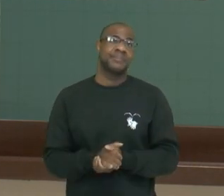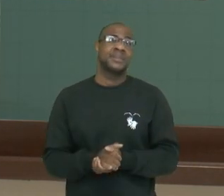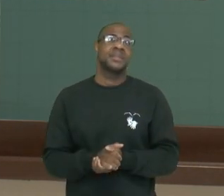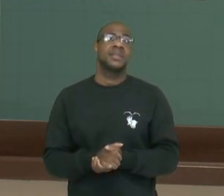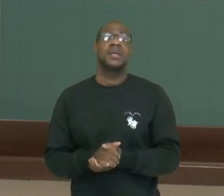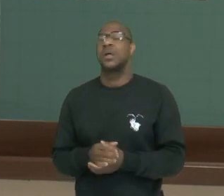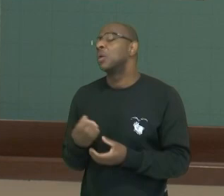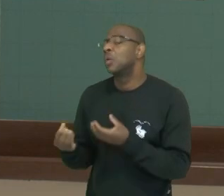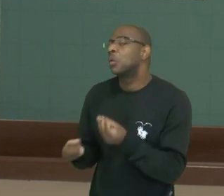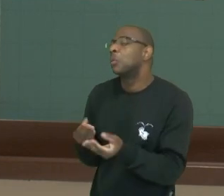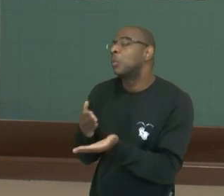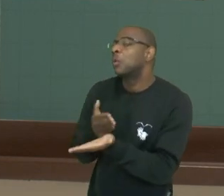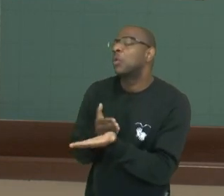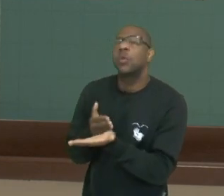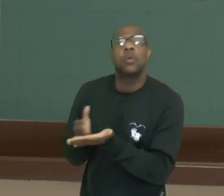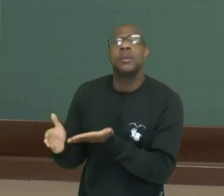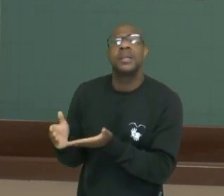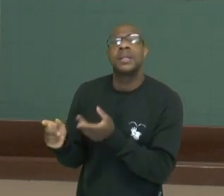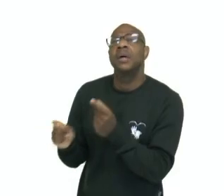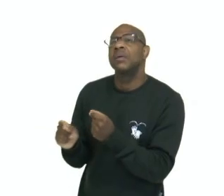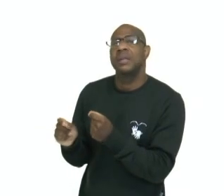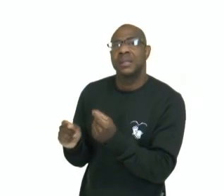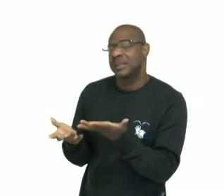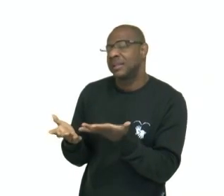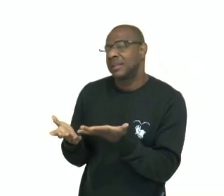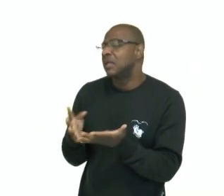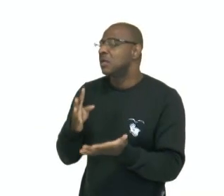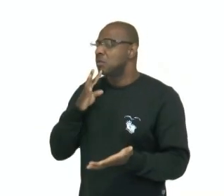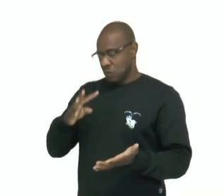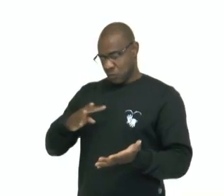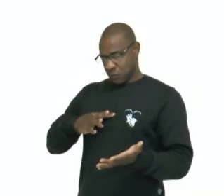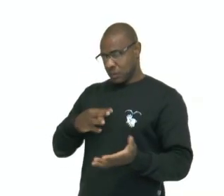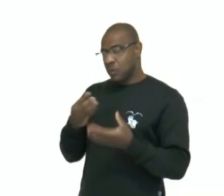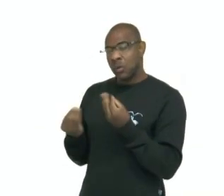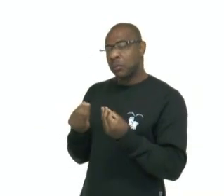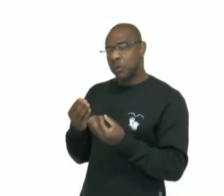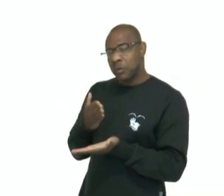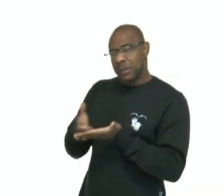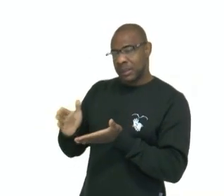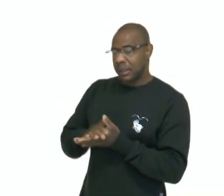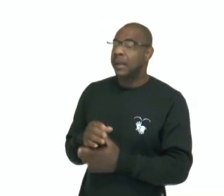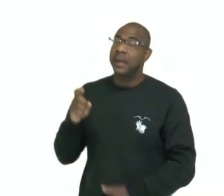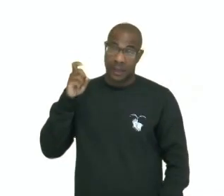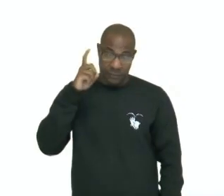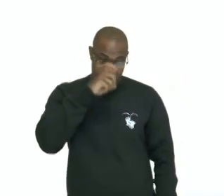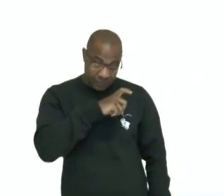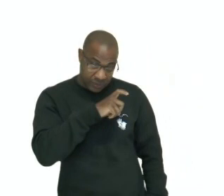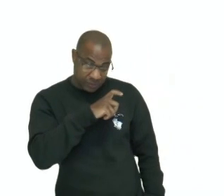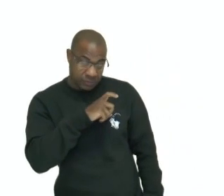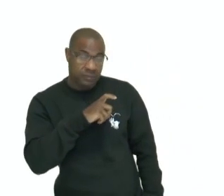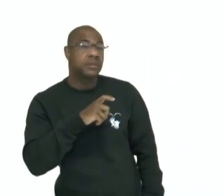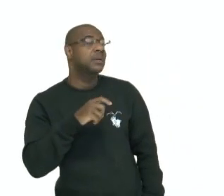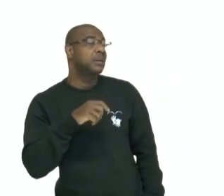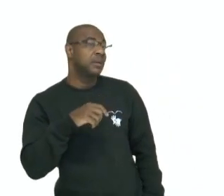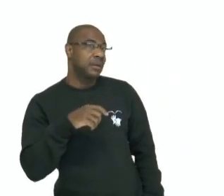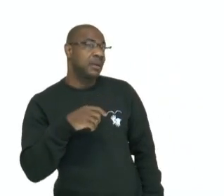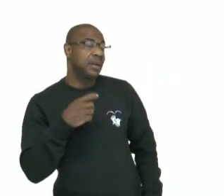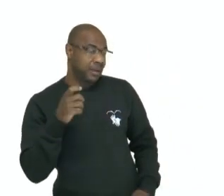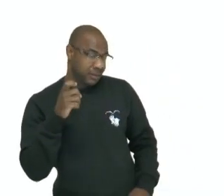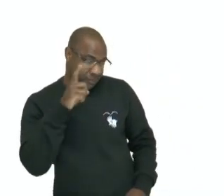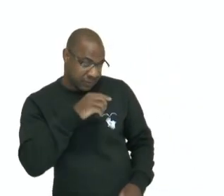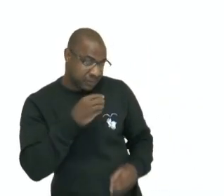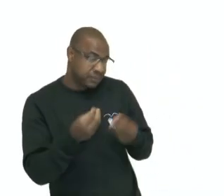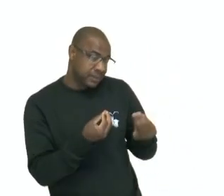Como começar essa jornada de autoconhecimento? É difícil, dá trabalho. Normalmente é algo complexo de se